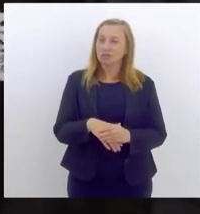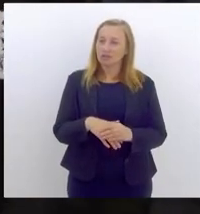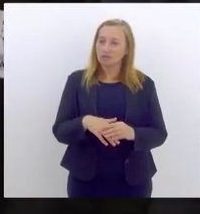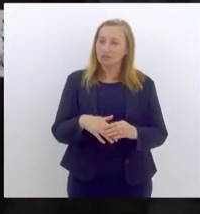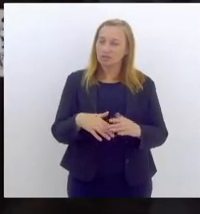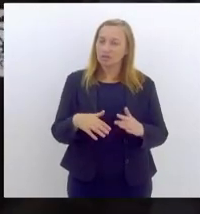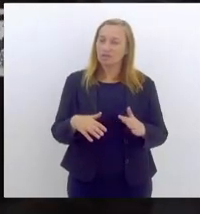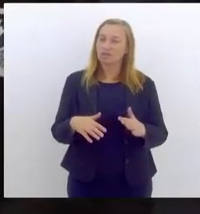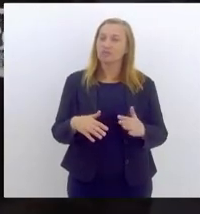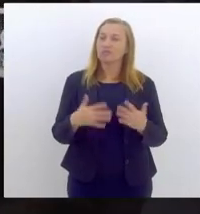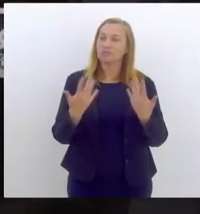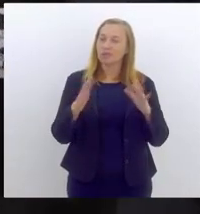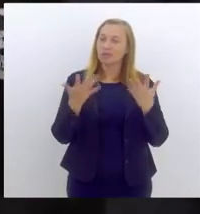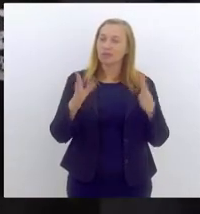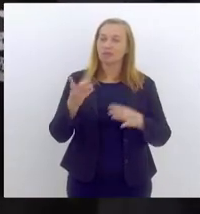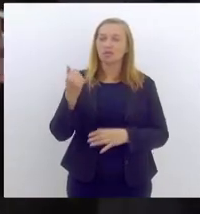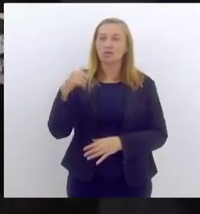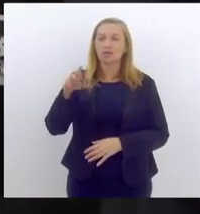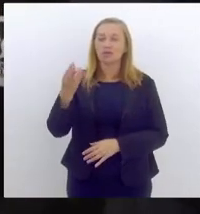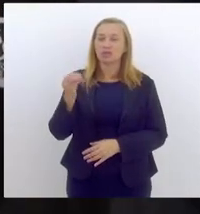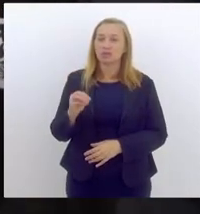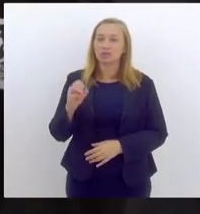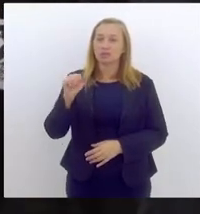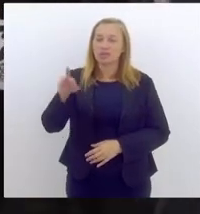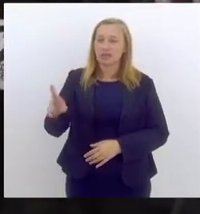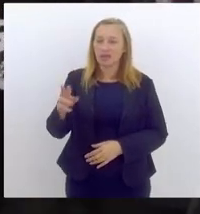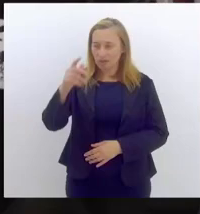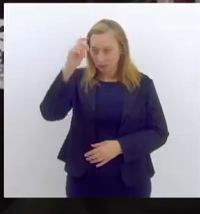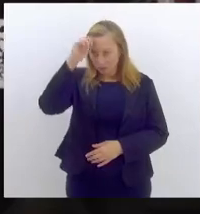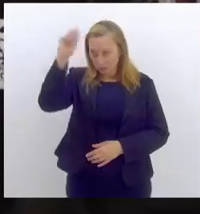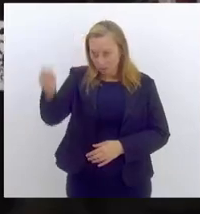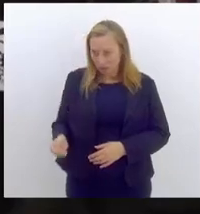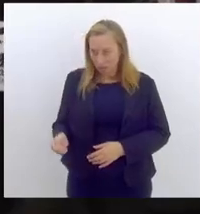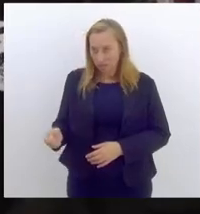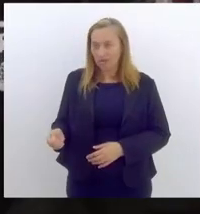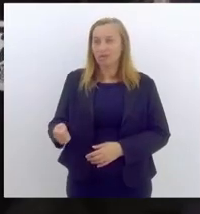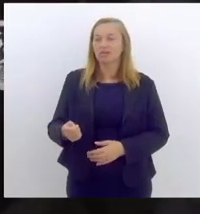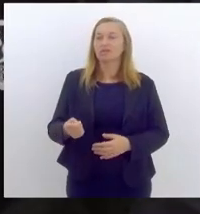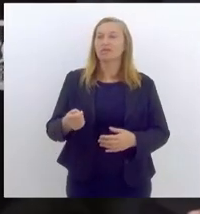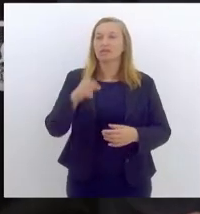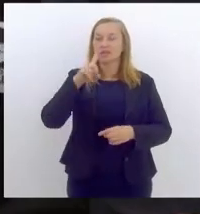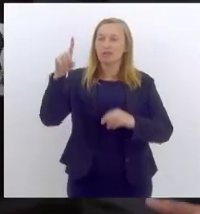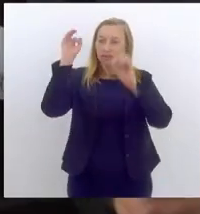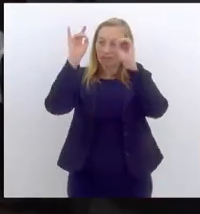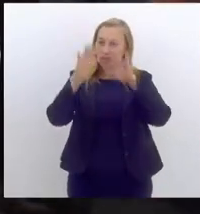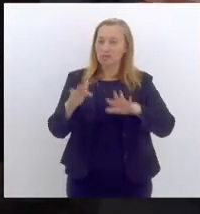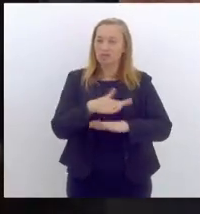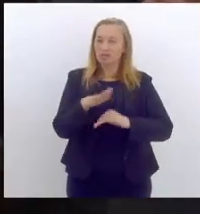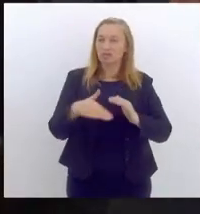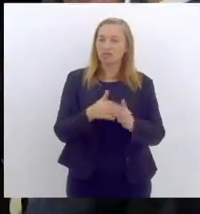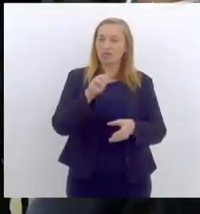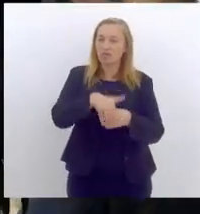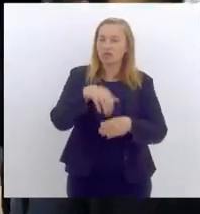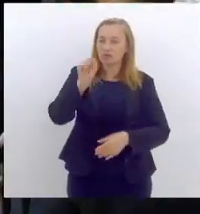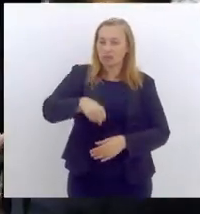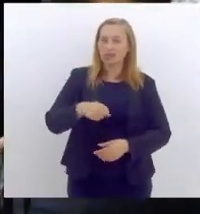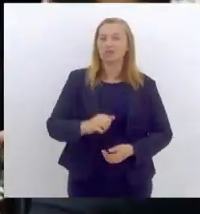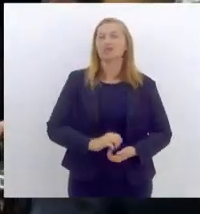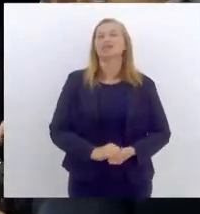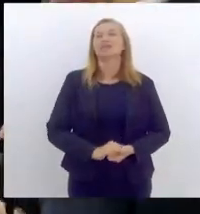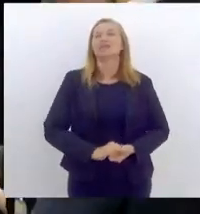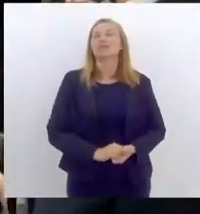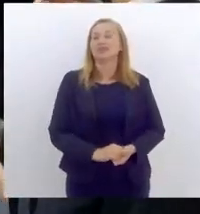Rodrigo Bacelar, porque eu tiro o chapéu para ele. Que Deus nos abençoe a todos. Voto sim, Rodrigo